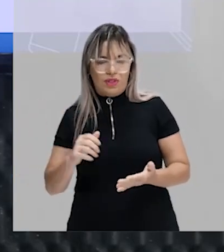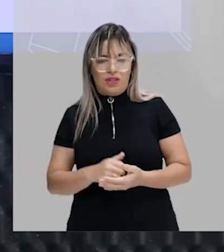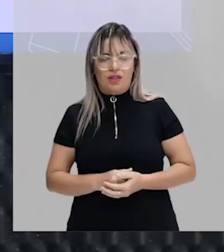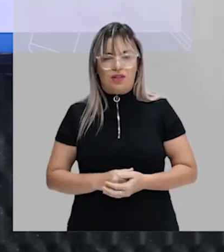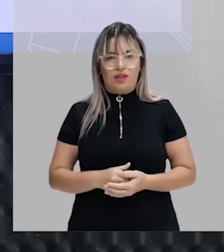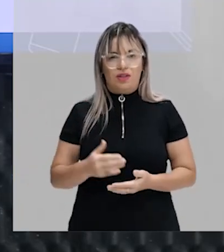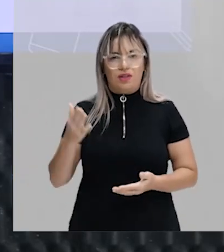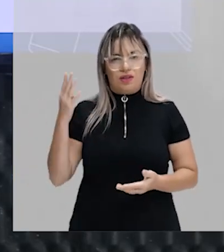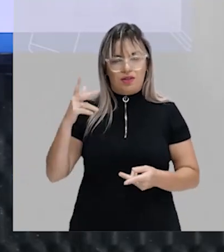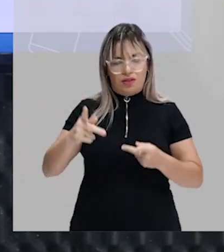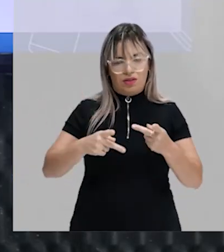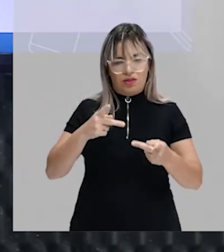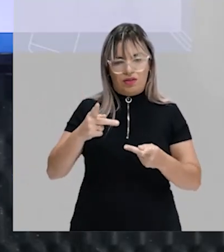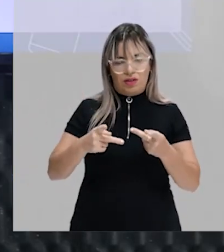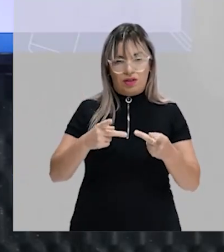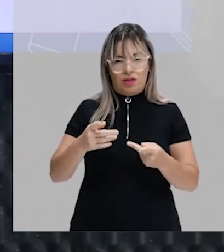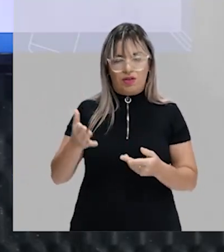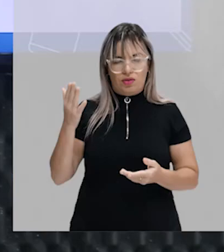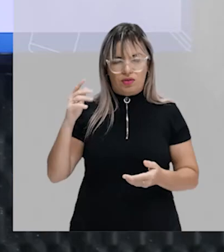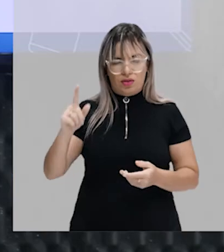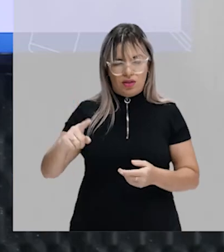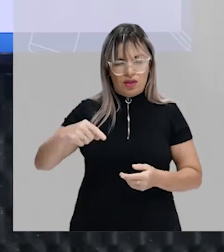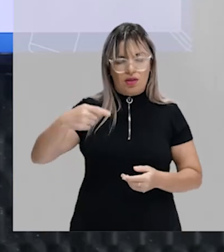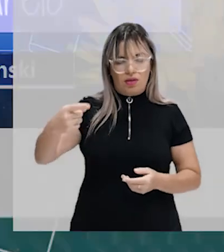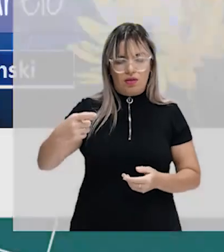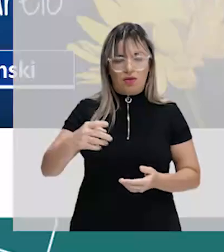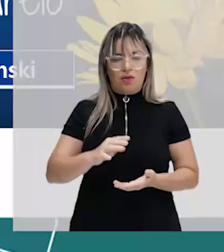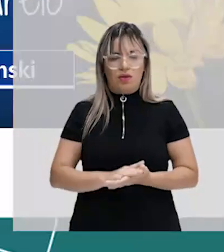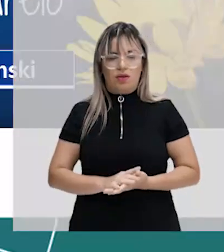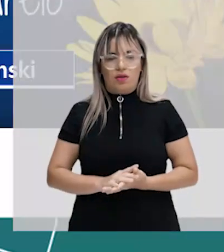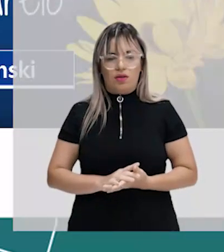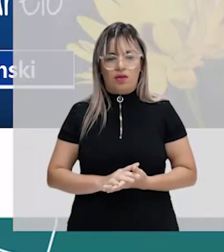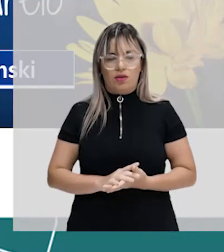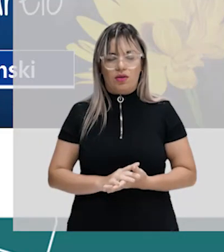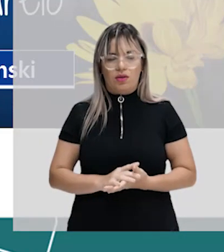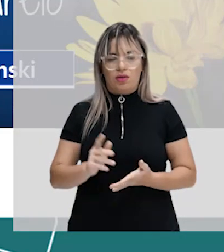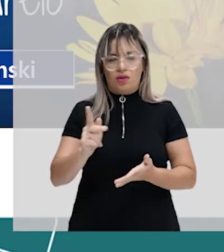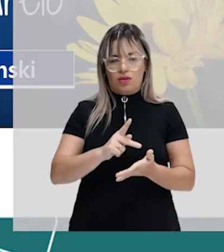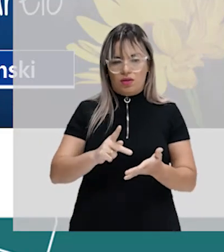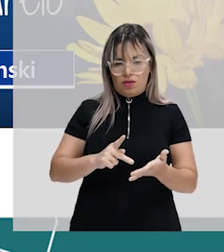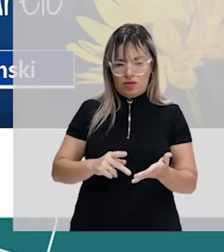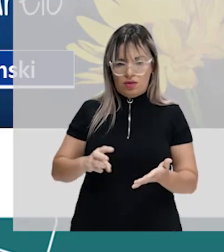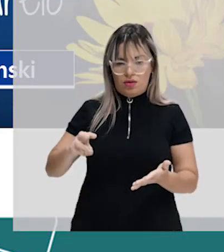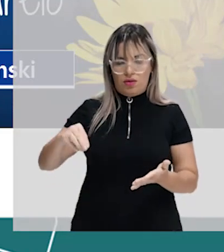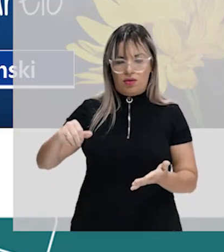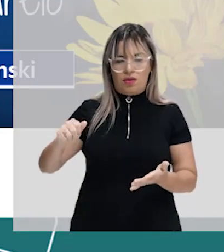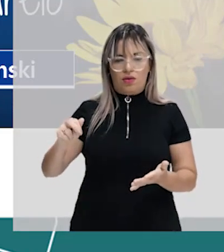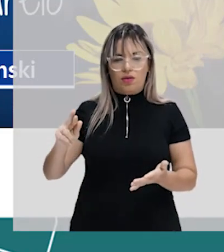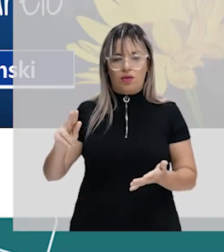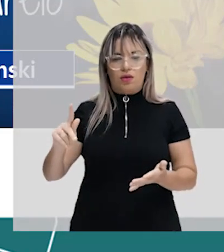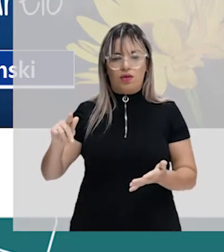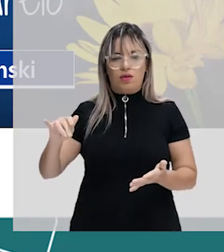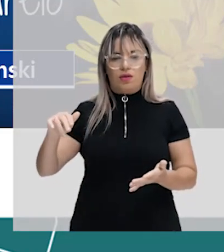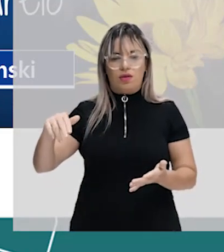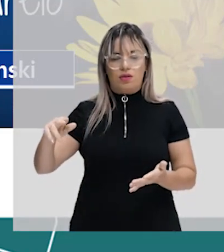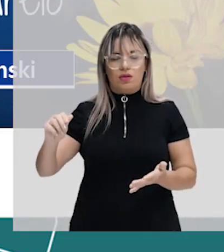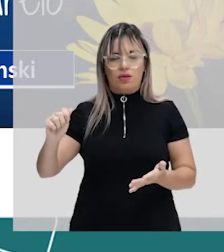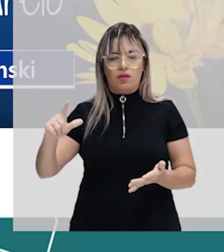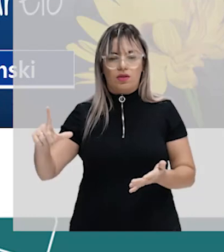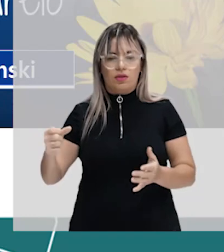tropicalismo, a gente vai falar isso lá na frente, tá? Bom, poesia marginal surgiu na década de 70, na época